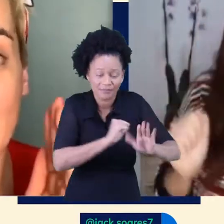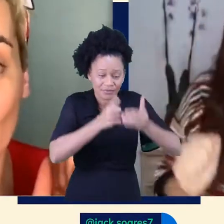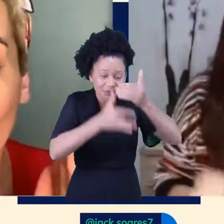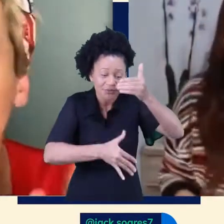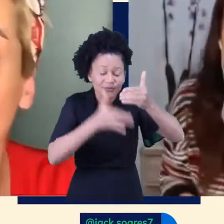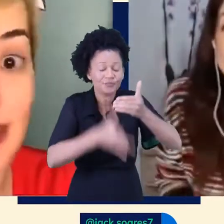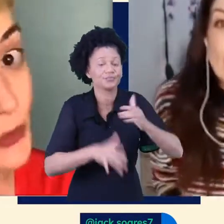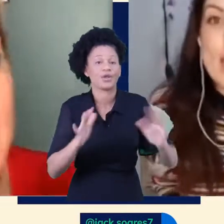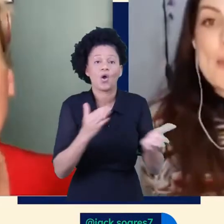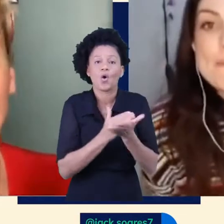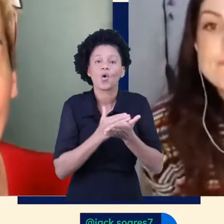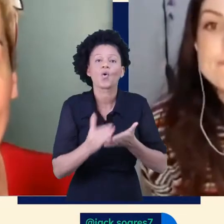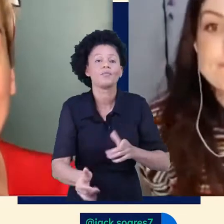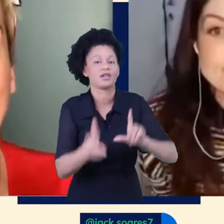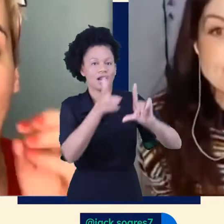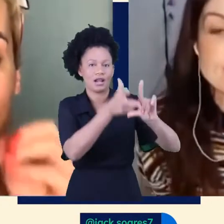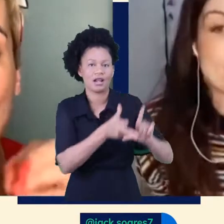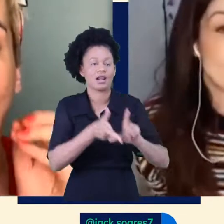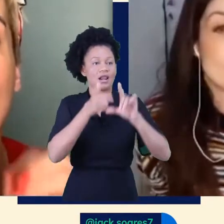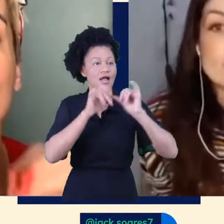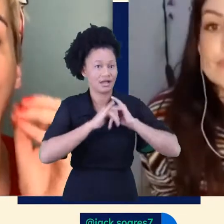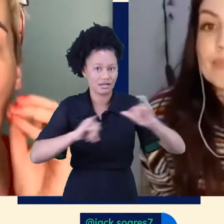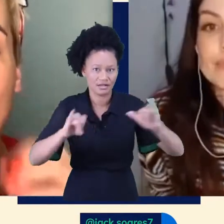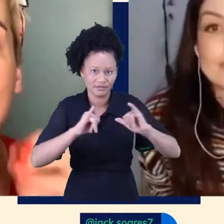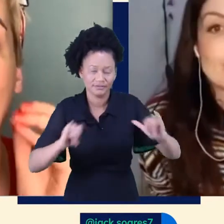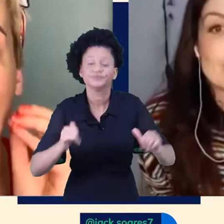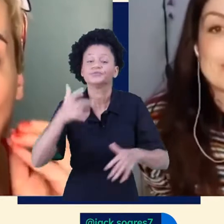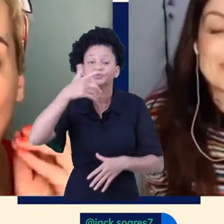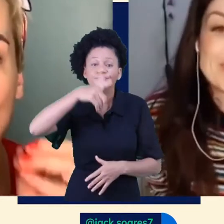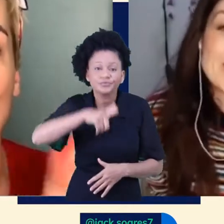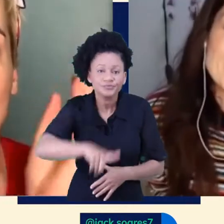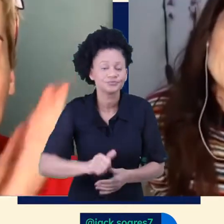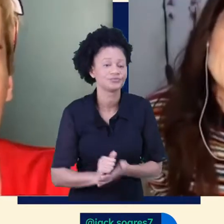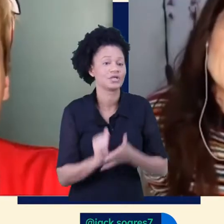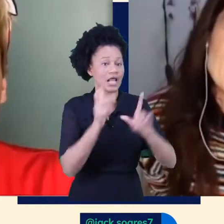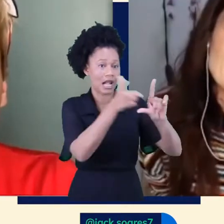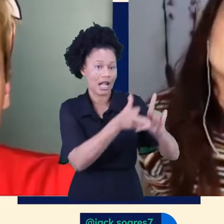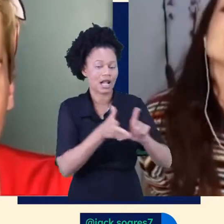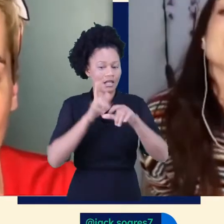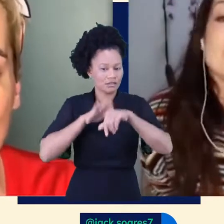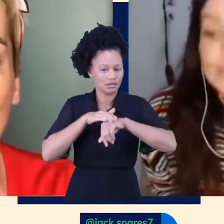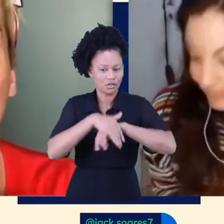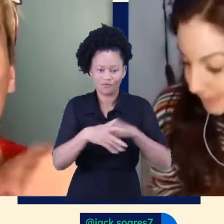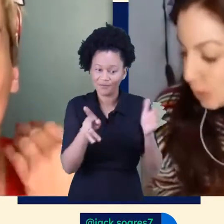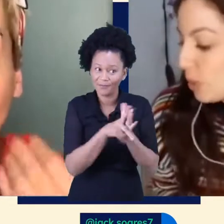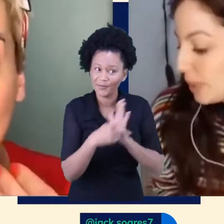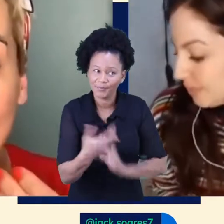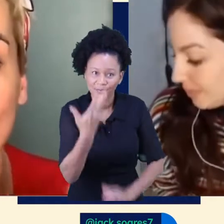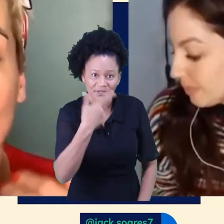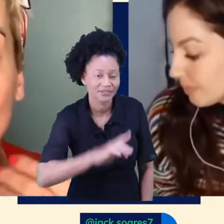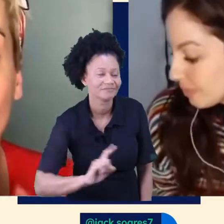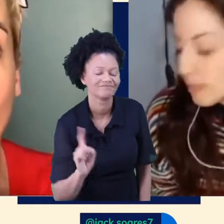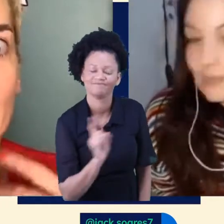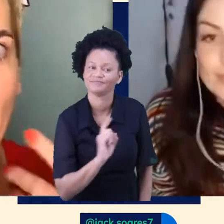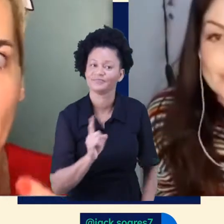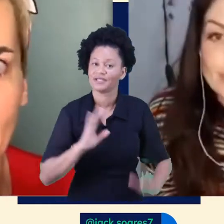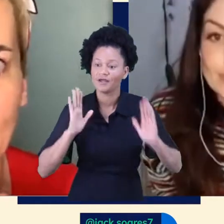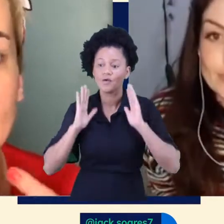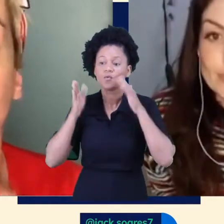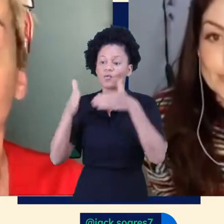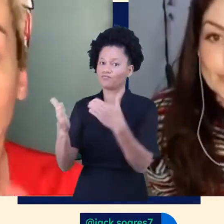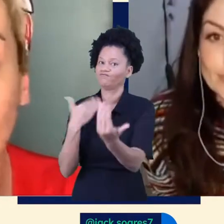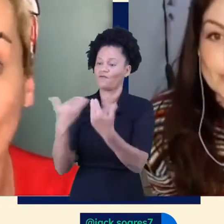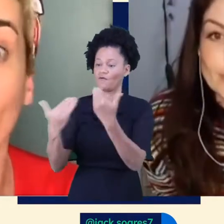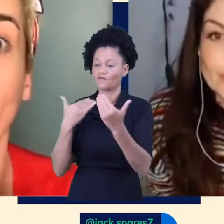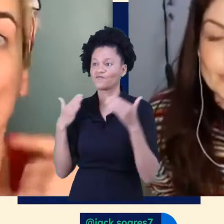As lives à noite não são para crianças. Aqui é uma live de conversa entre adultos. Eu já dei esse recado no início. Vou repetir. O pessoal está falando, é